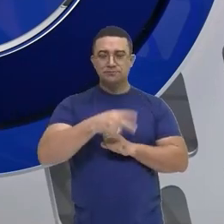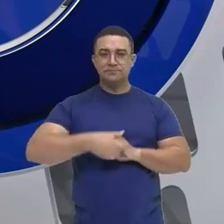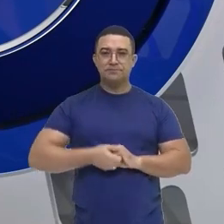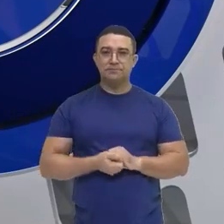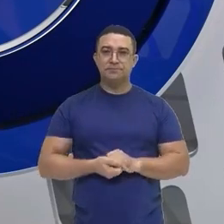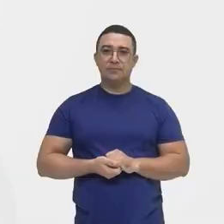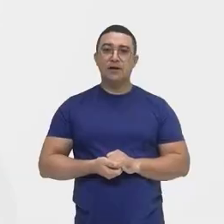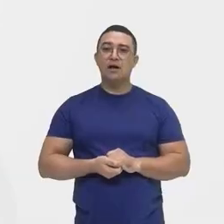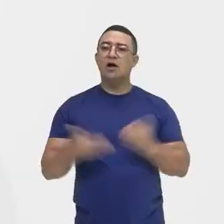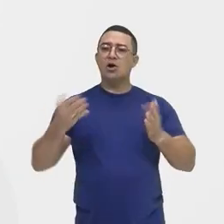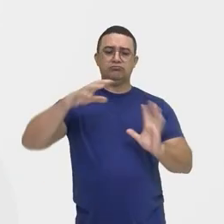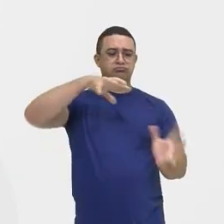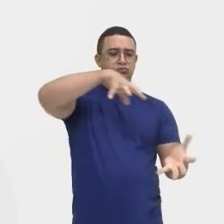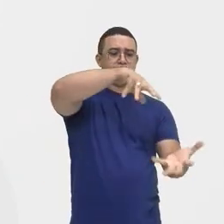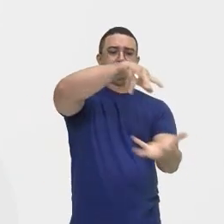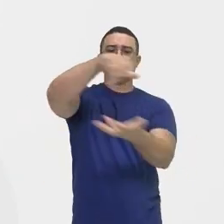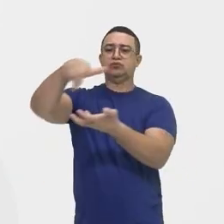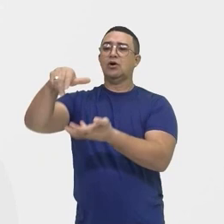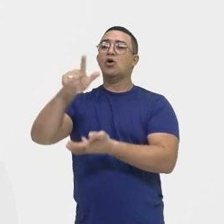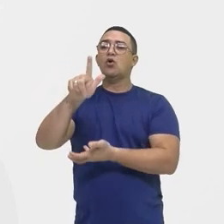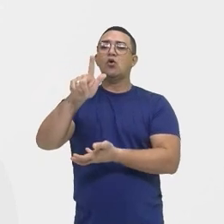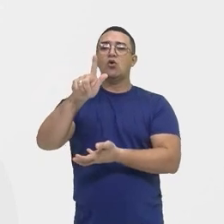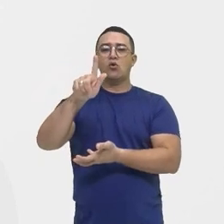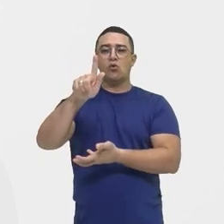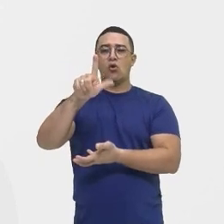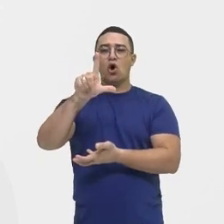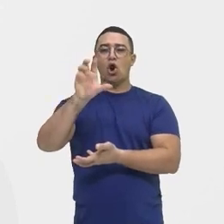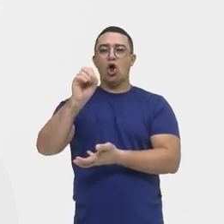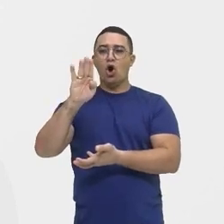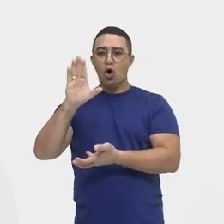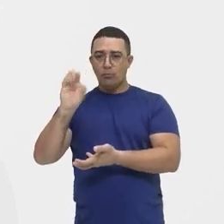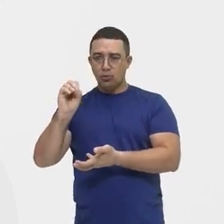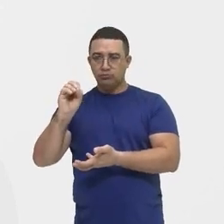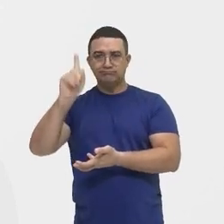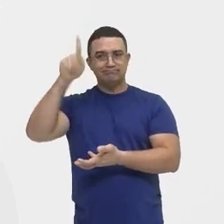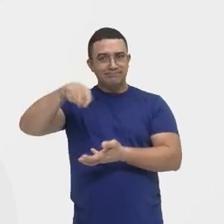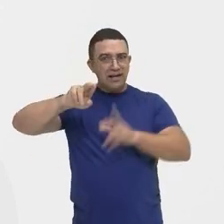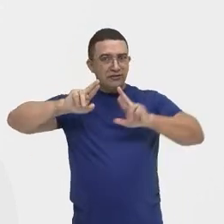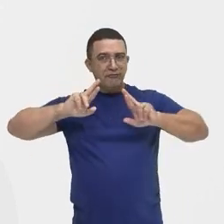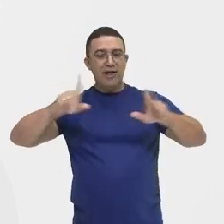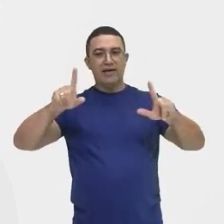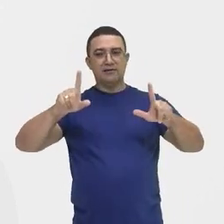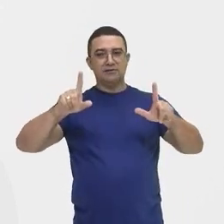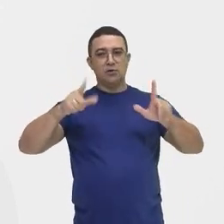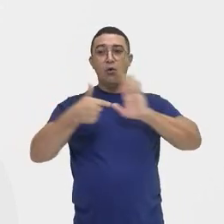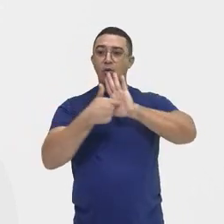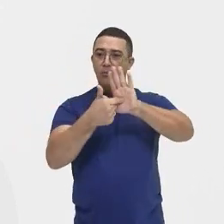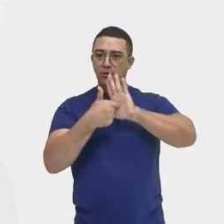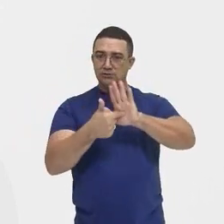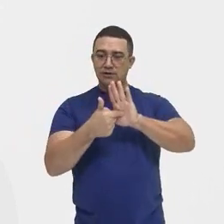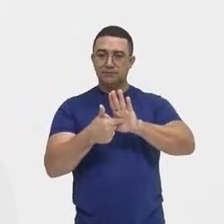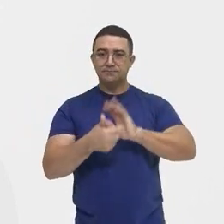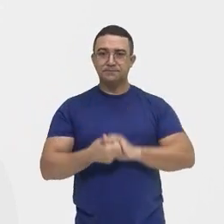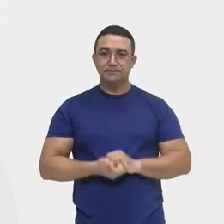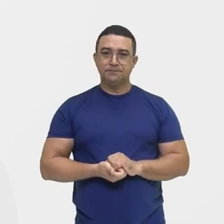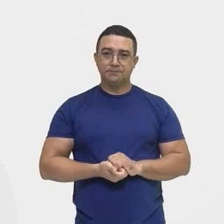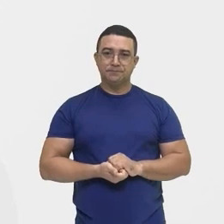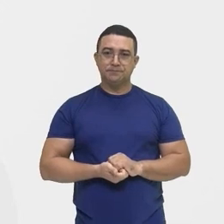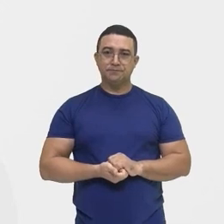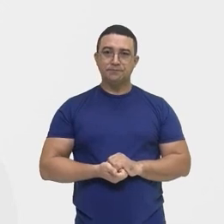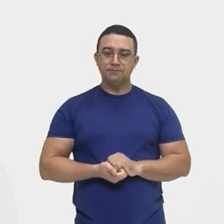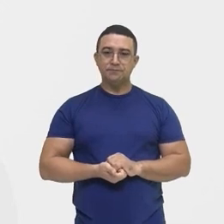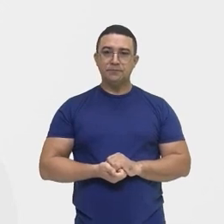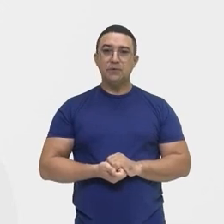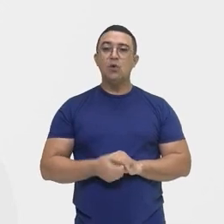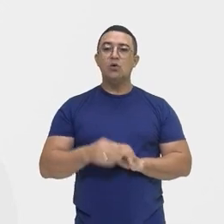agora para o globo. O globo, ele já vai ser diferente. Aí a gente já tem uma outra representação aí do